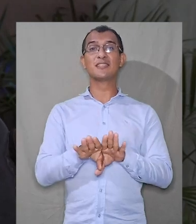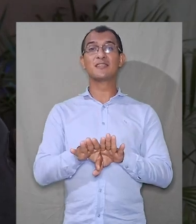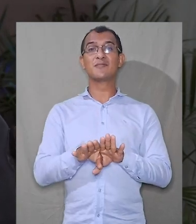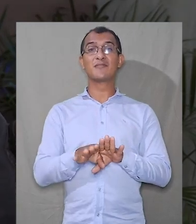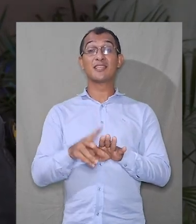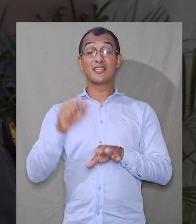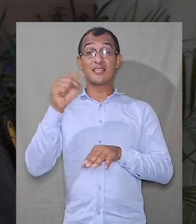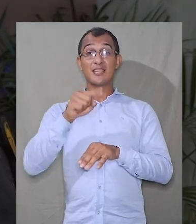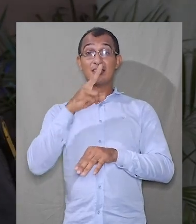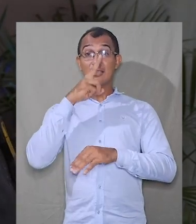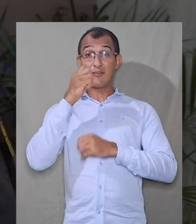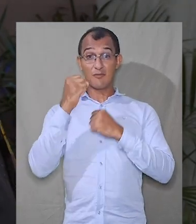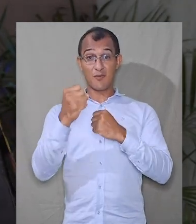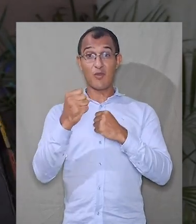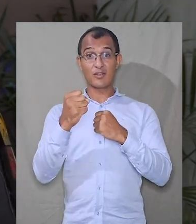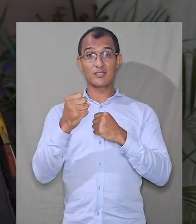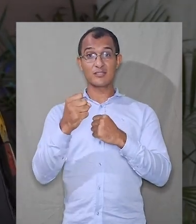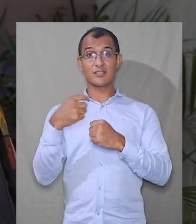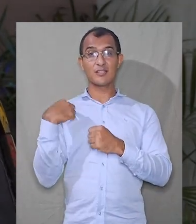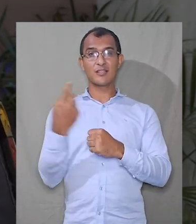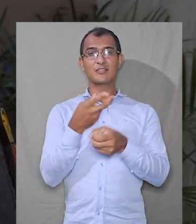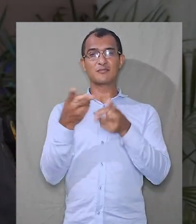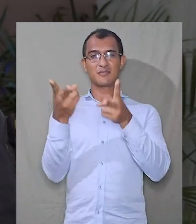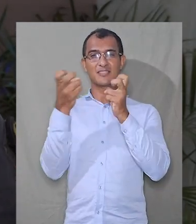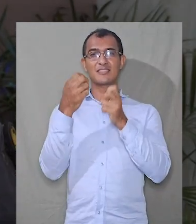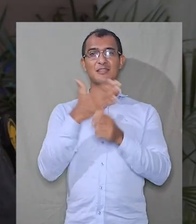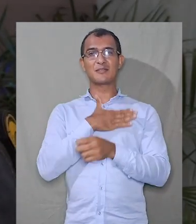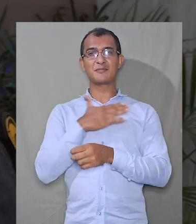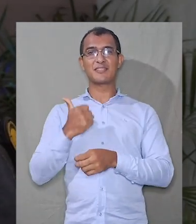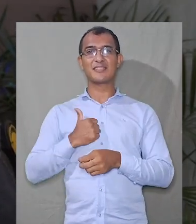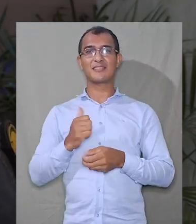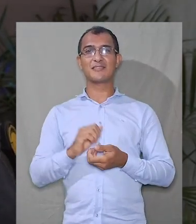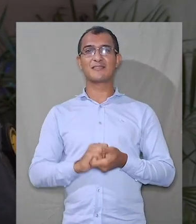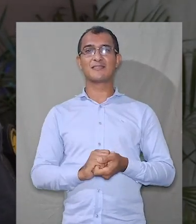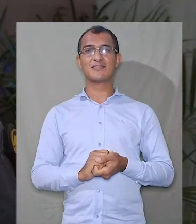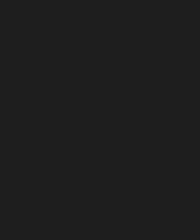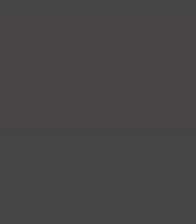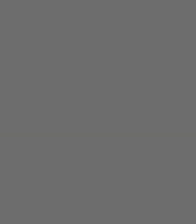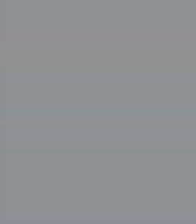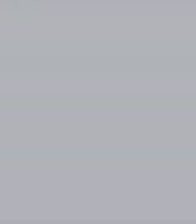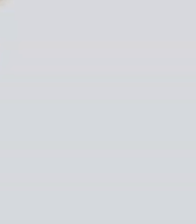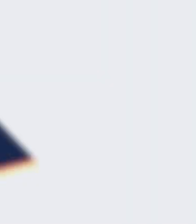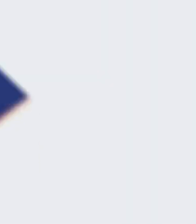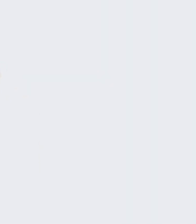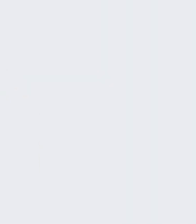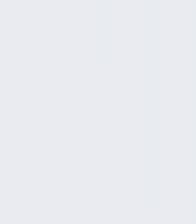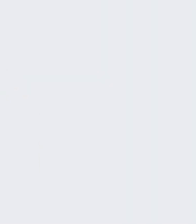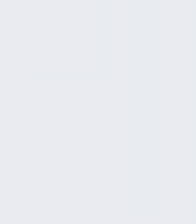somos fortes. E essa força, a gente consegue ver isso na nossa primeira-dama.